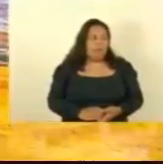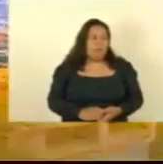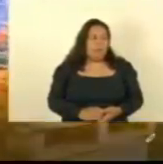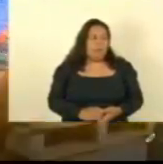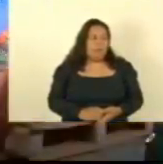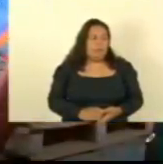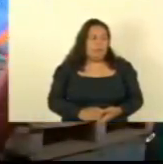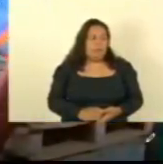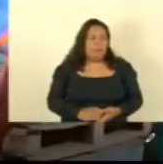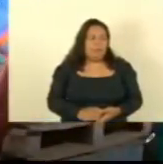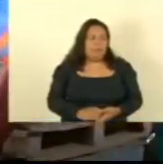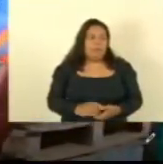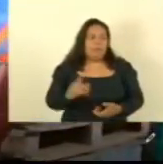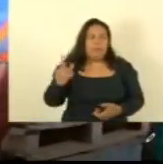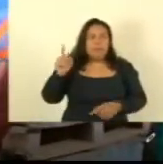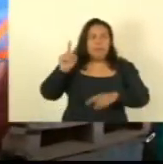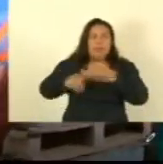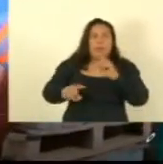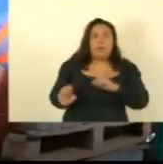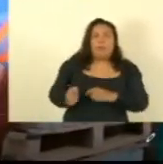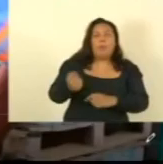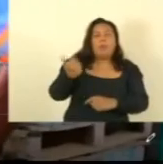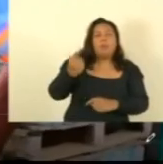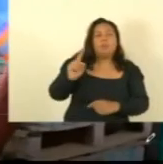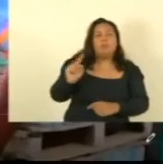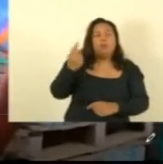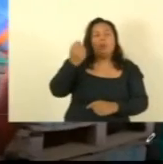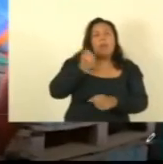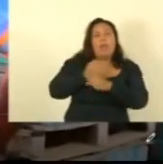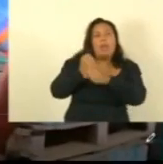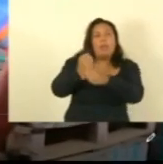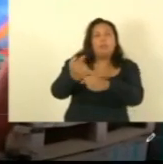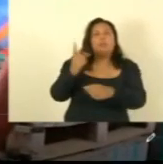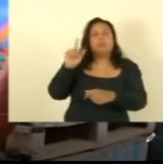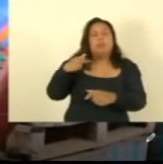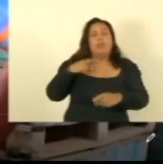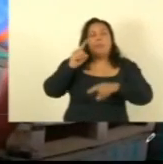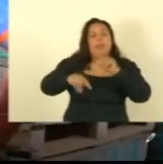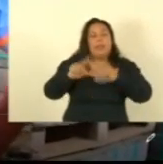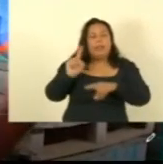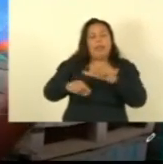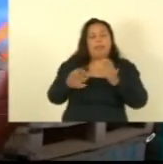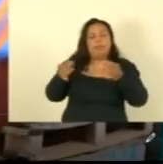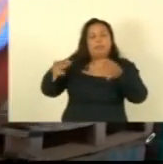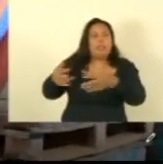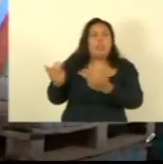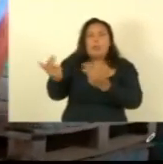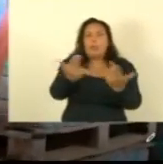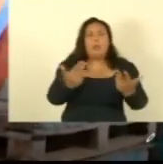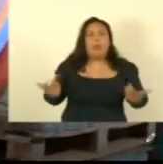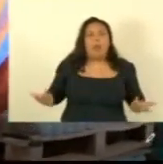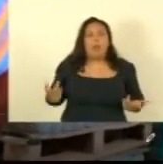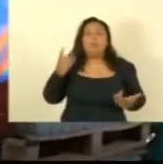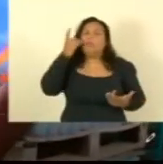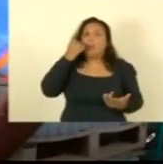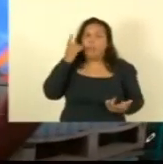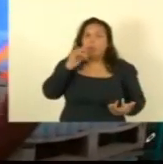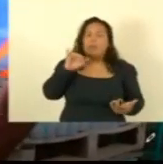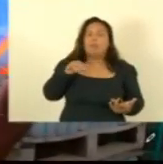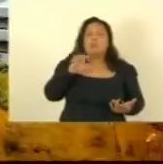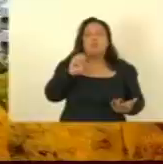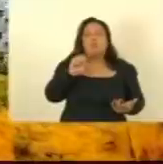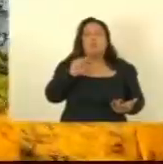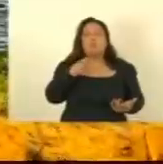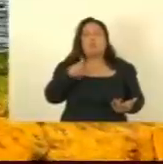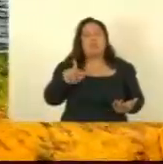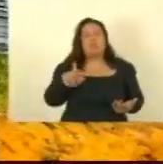Mais de um ano que esse material está jogado aí. Quase um ano e meio que esse material está aí, mandado para o deputado José Esmeraldo.